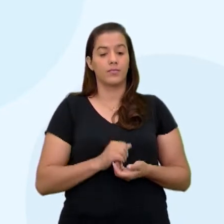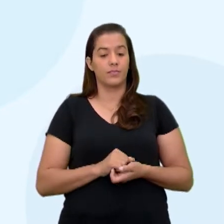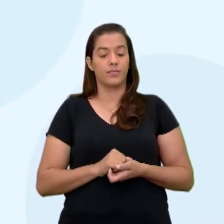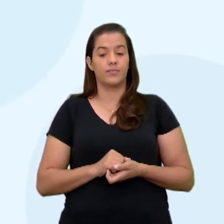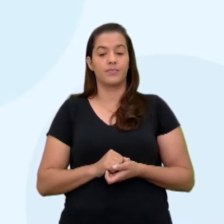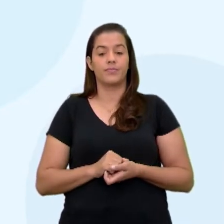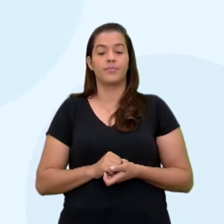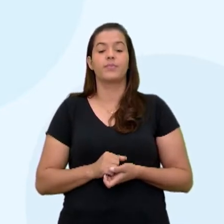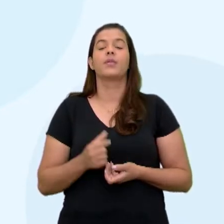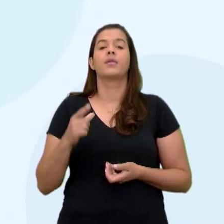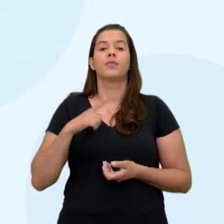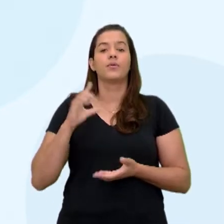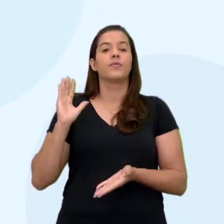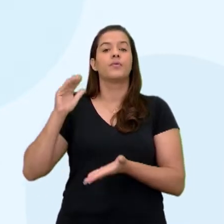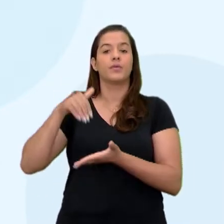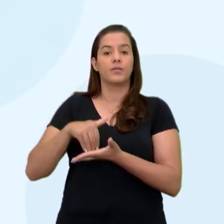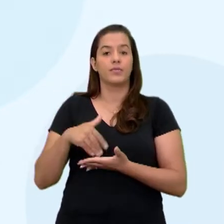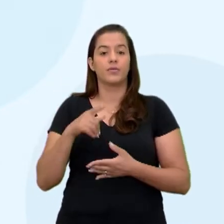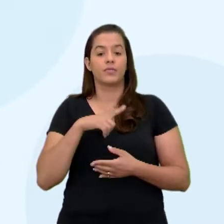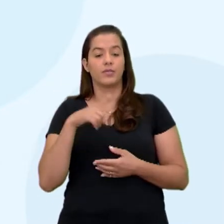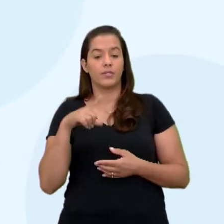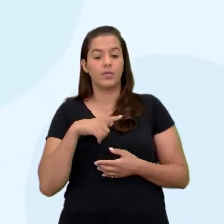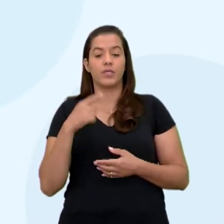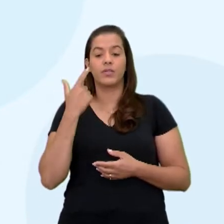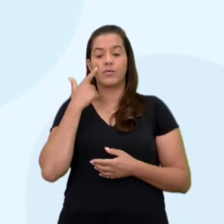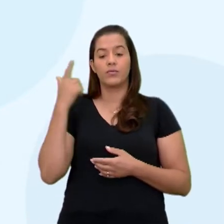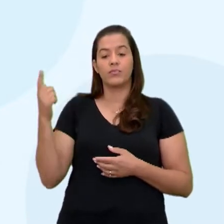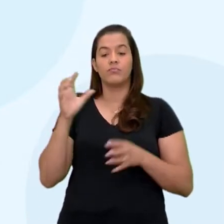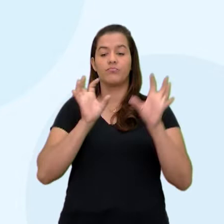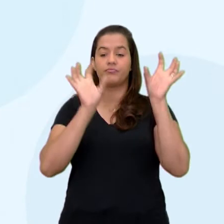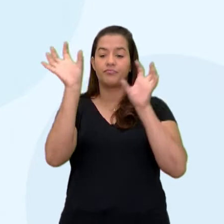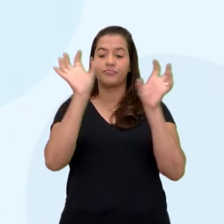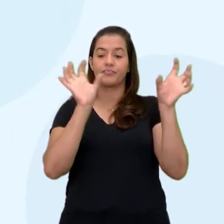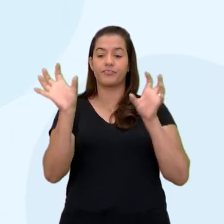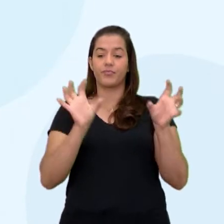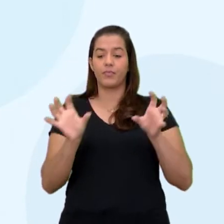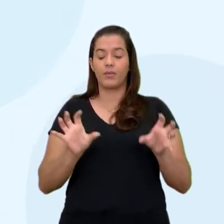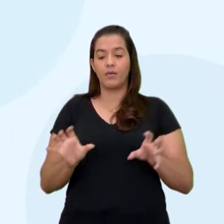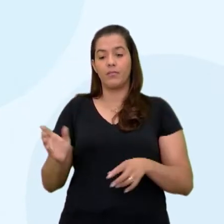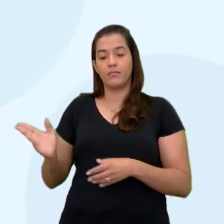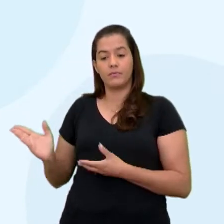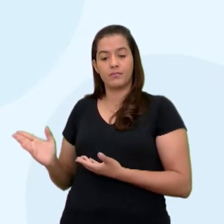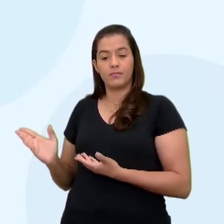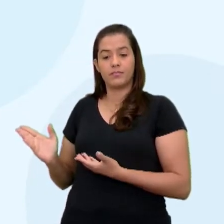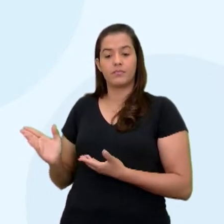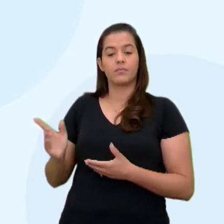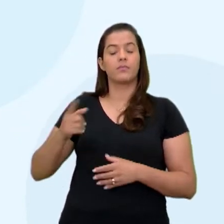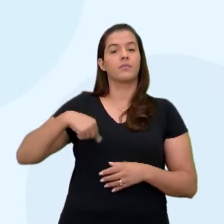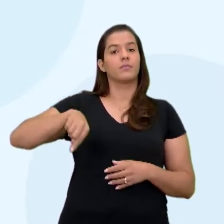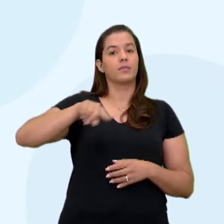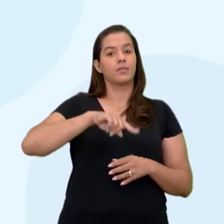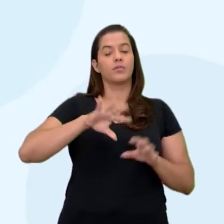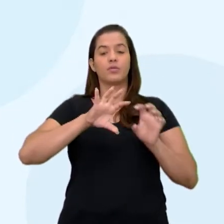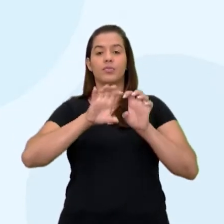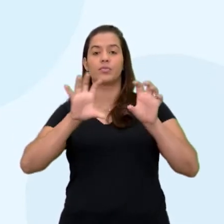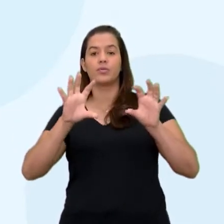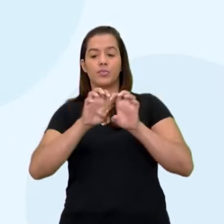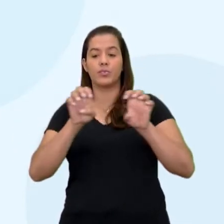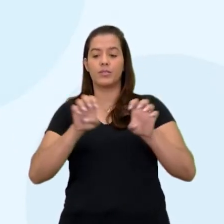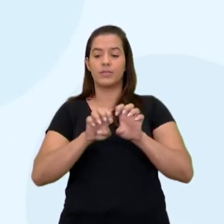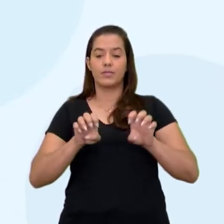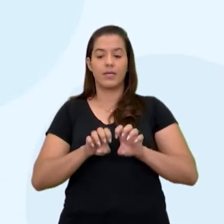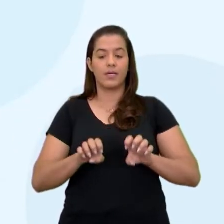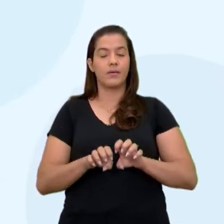No final, a gente tem um diagrama, que é esse retrato, esse esquemão, esse